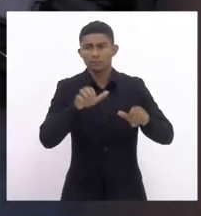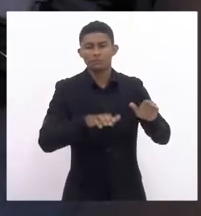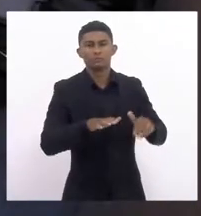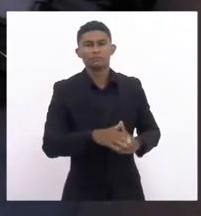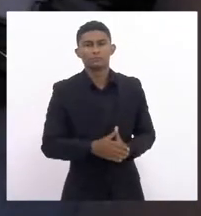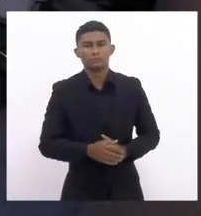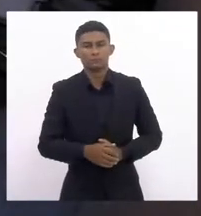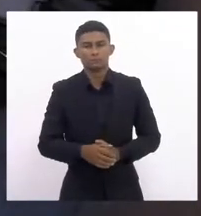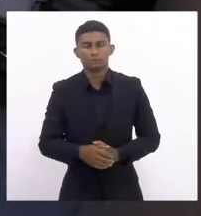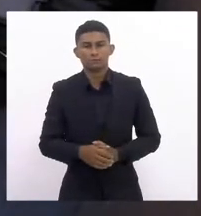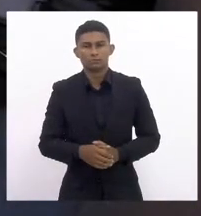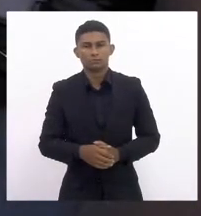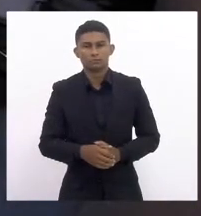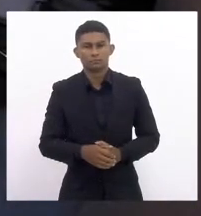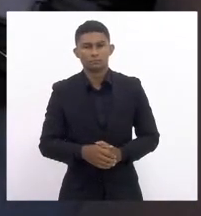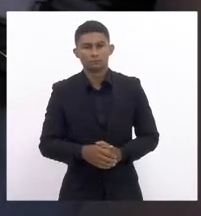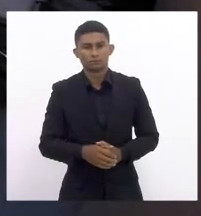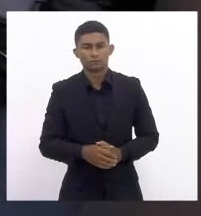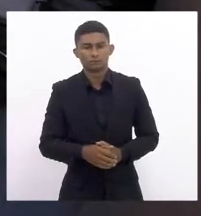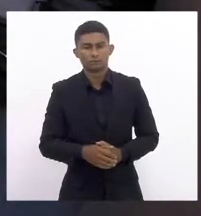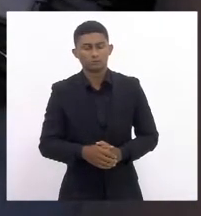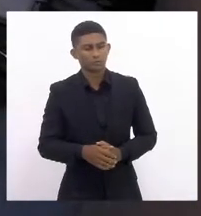Presidente, presidente,